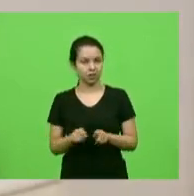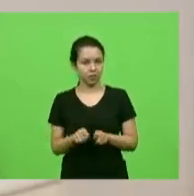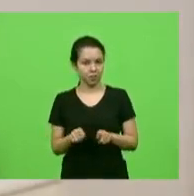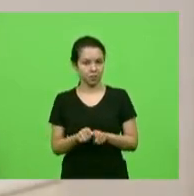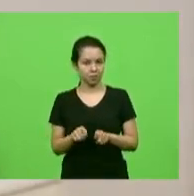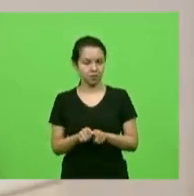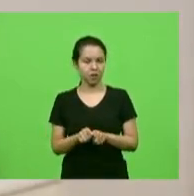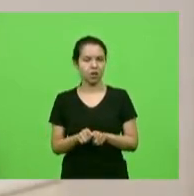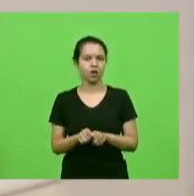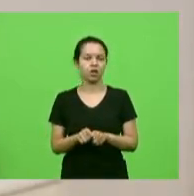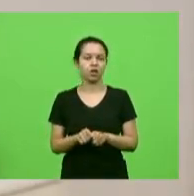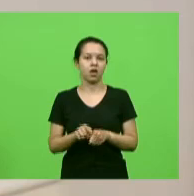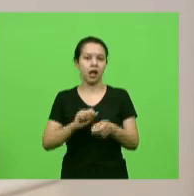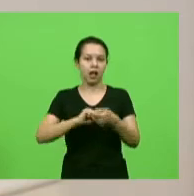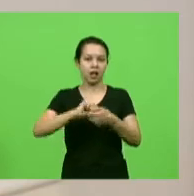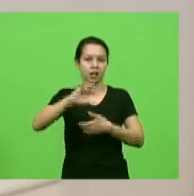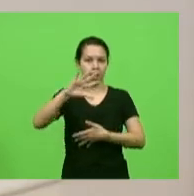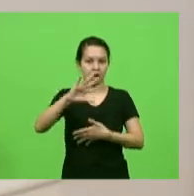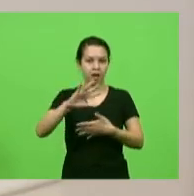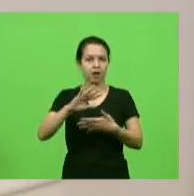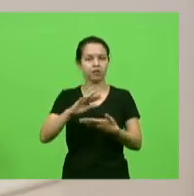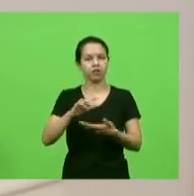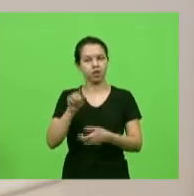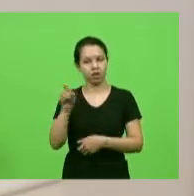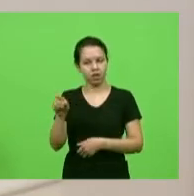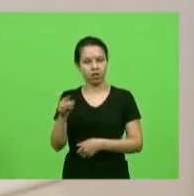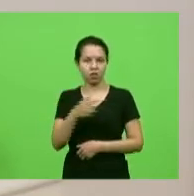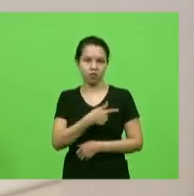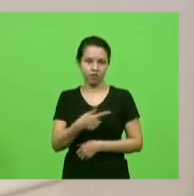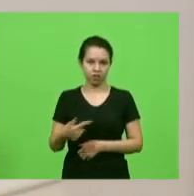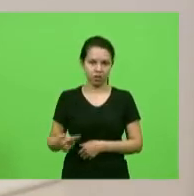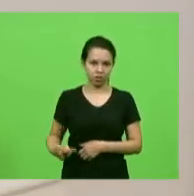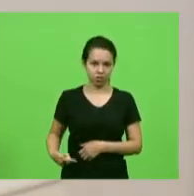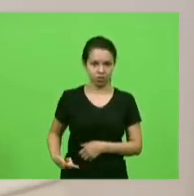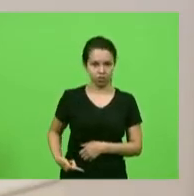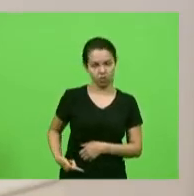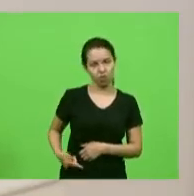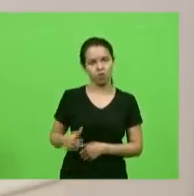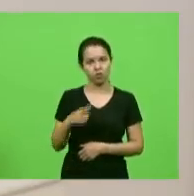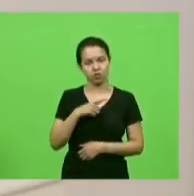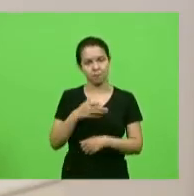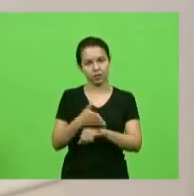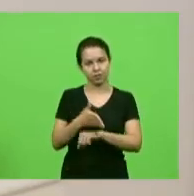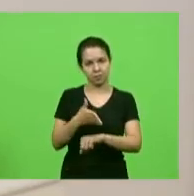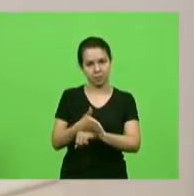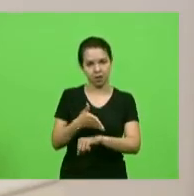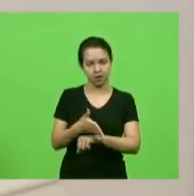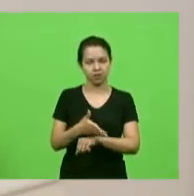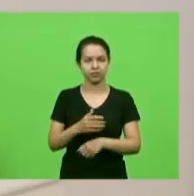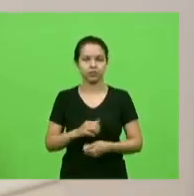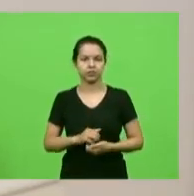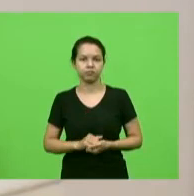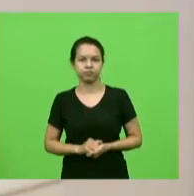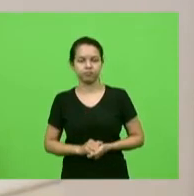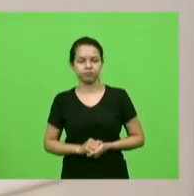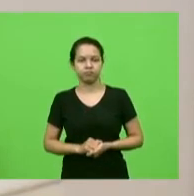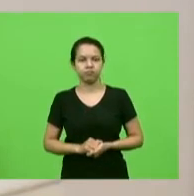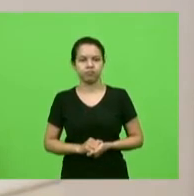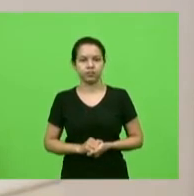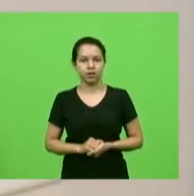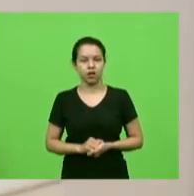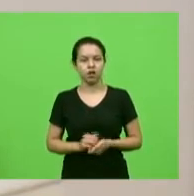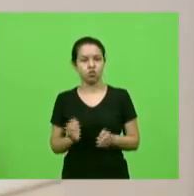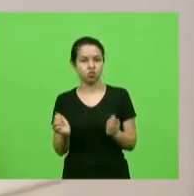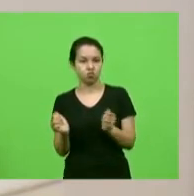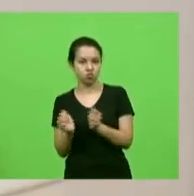ele promovia, né, enfim, realizava as lives, participava das lives, na companhia do